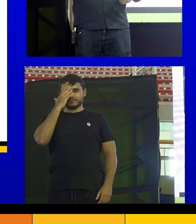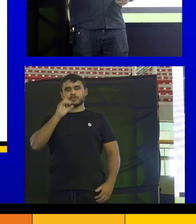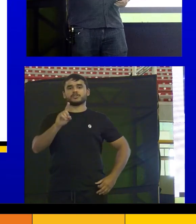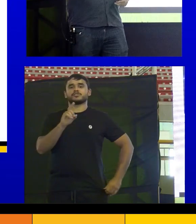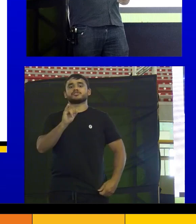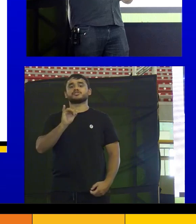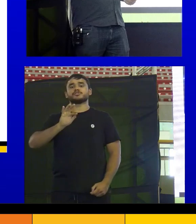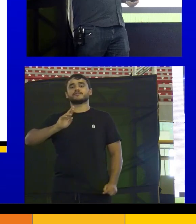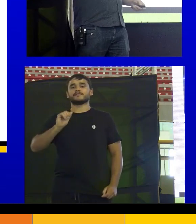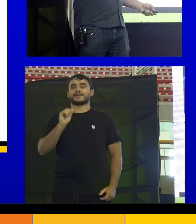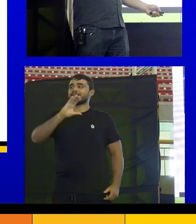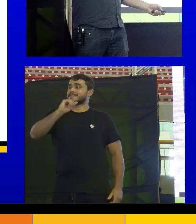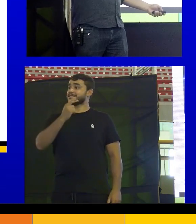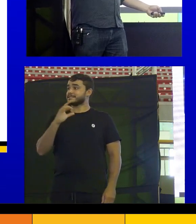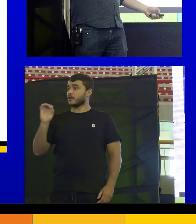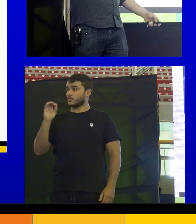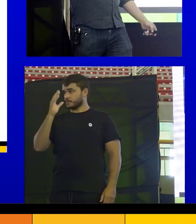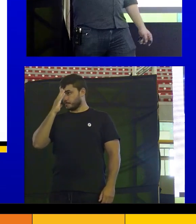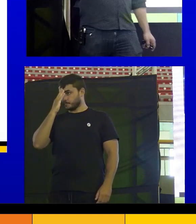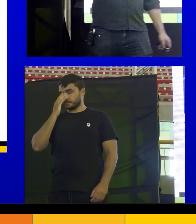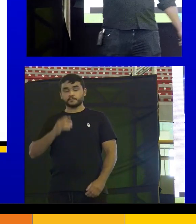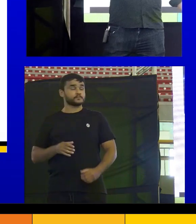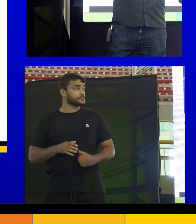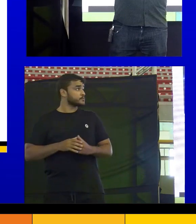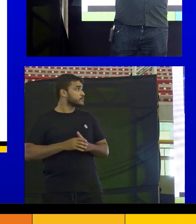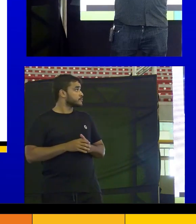Difração. Próximo fenômeno.